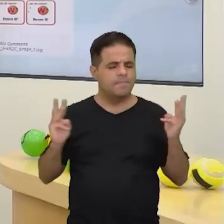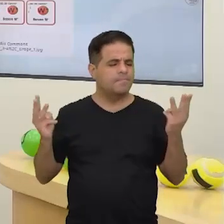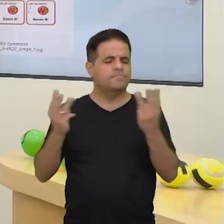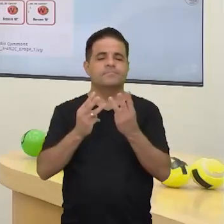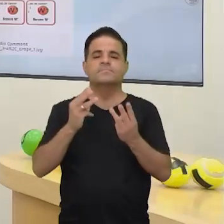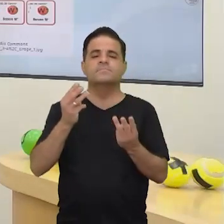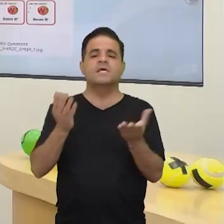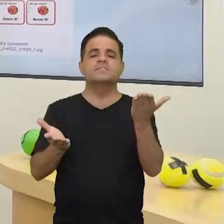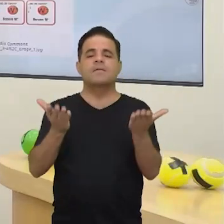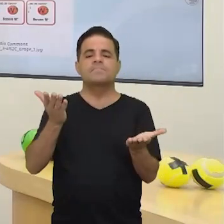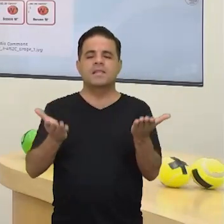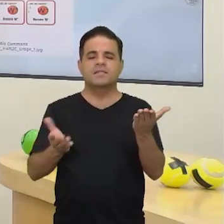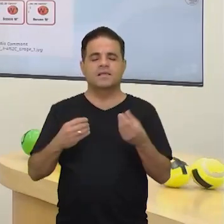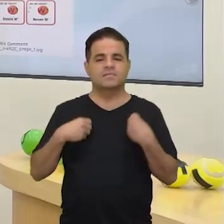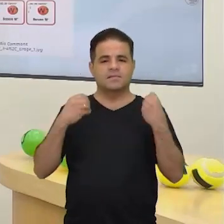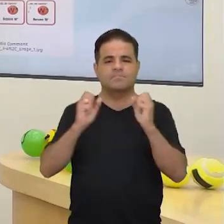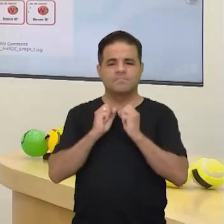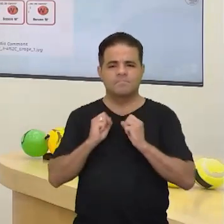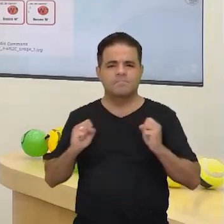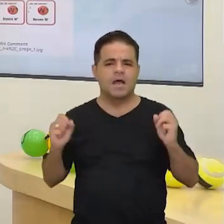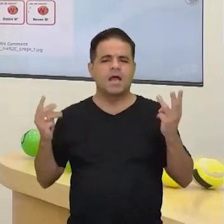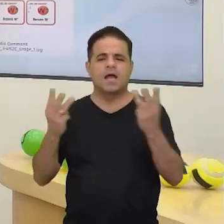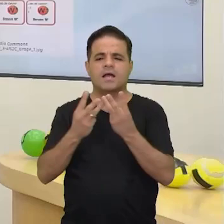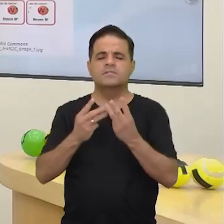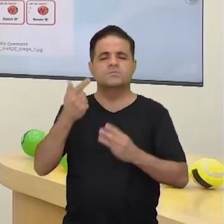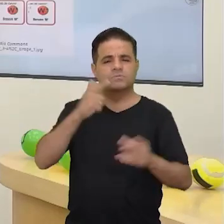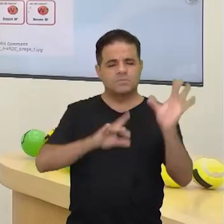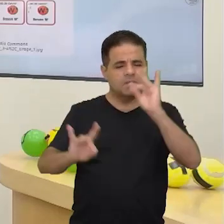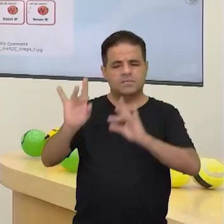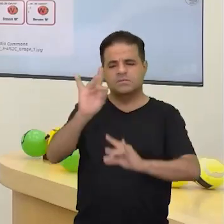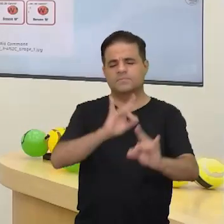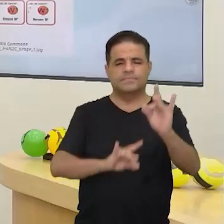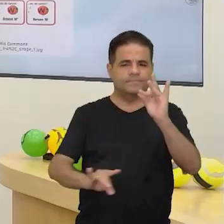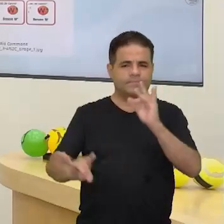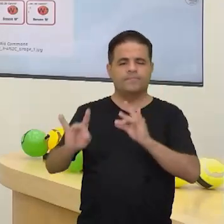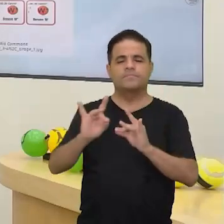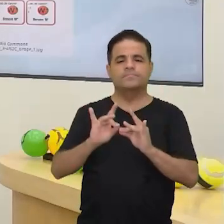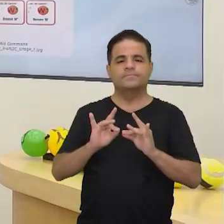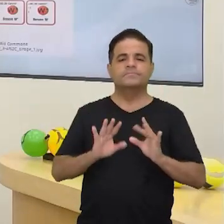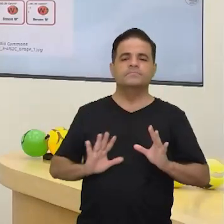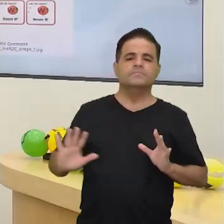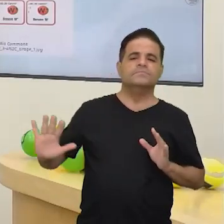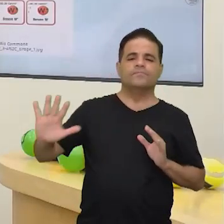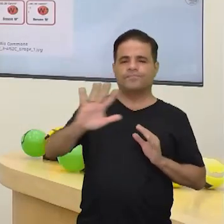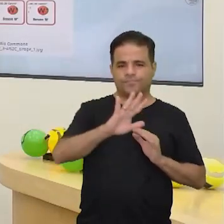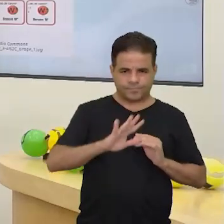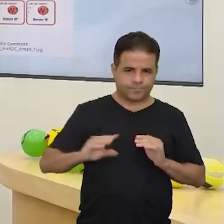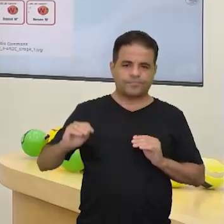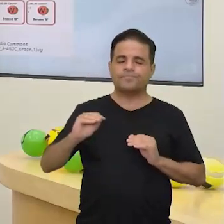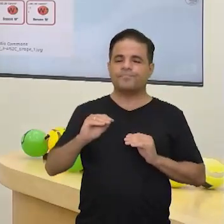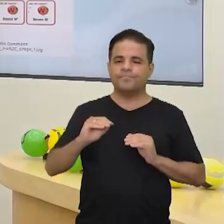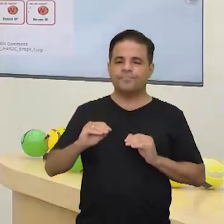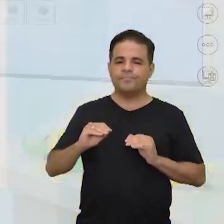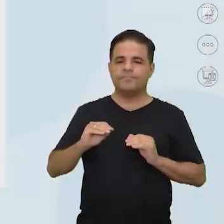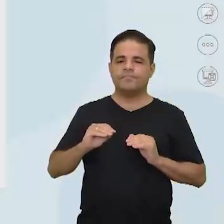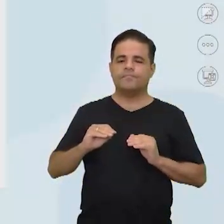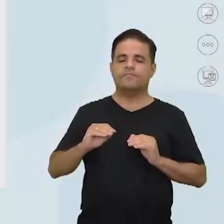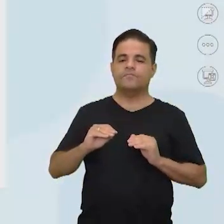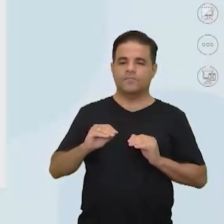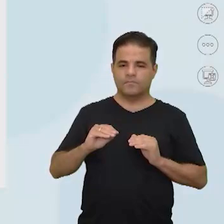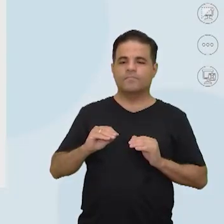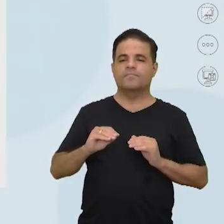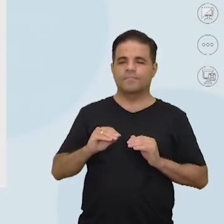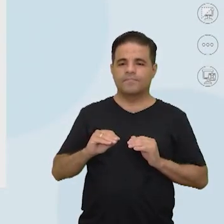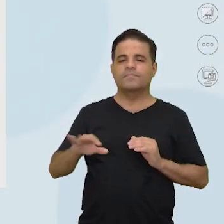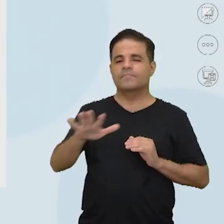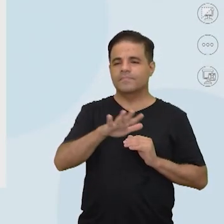estabilidade na massa, que vai dar massa para as outras partículas. Essa partícula que dá massa, né? Para outras partículas chamam de bóson de Higgs. Aí o